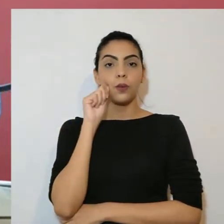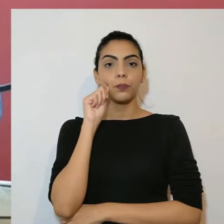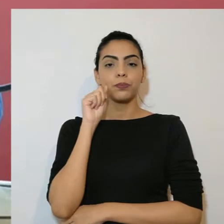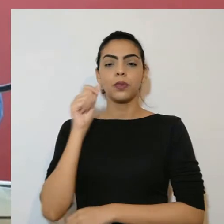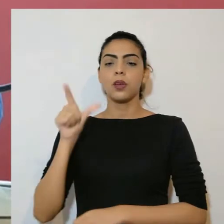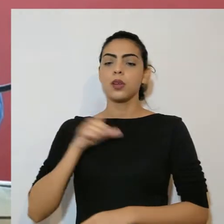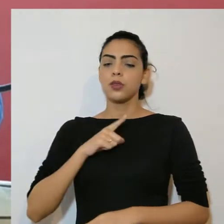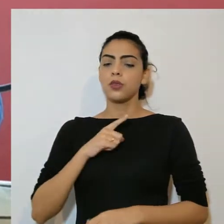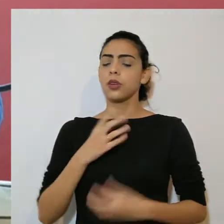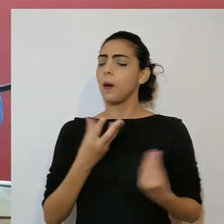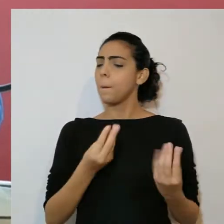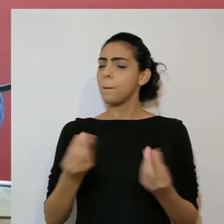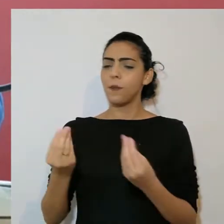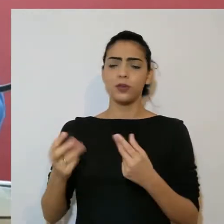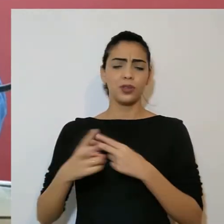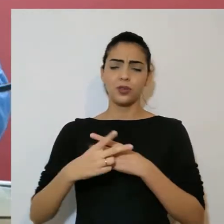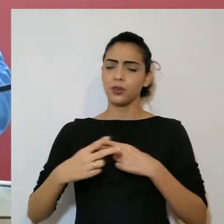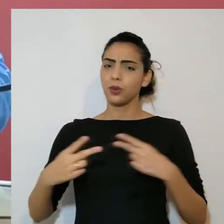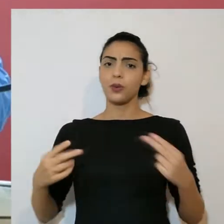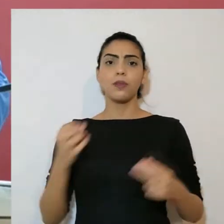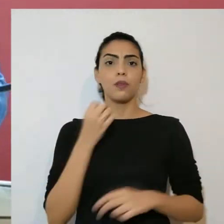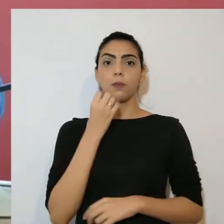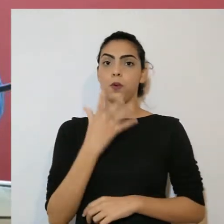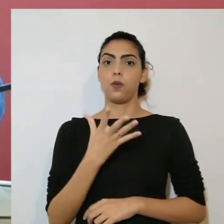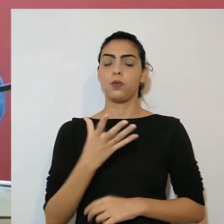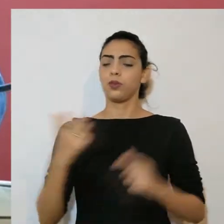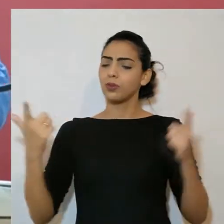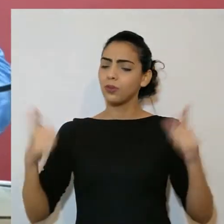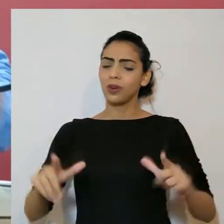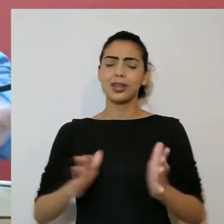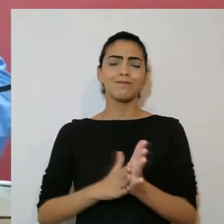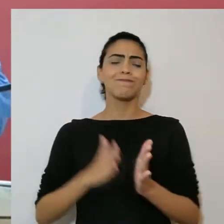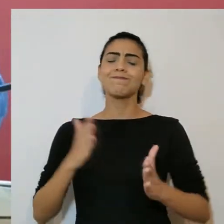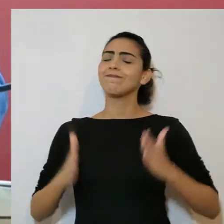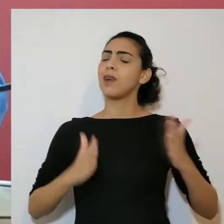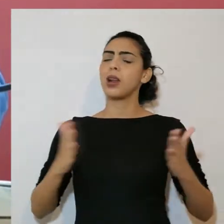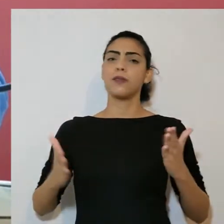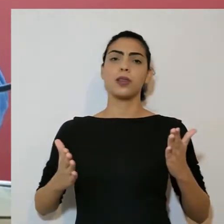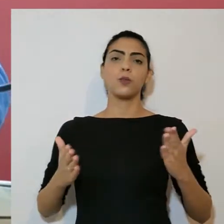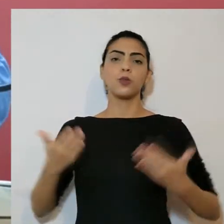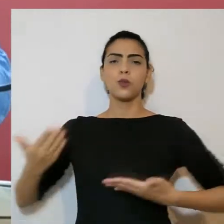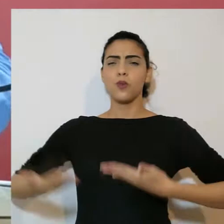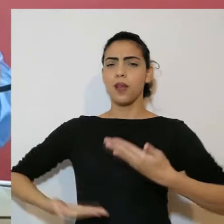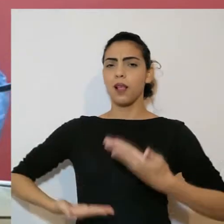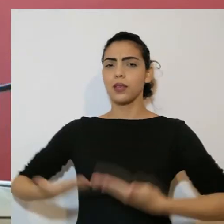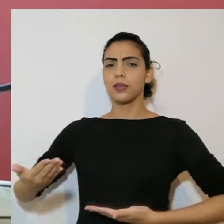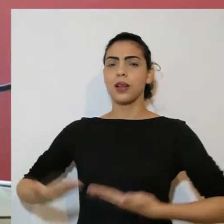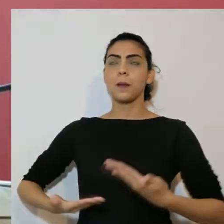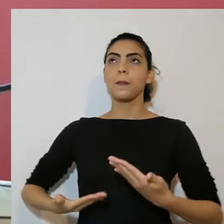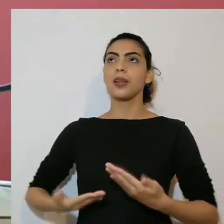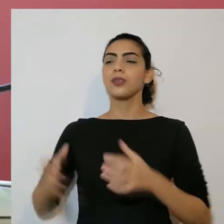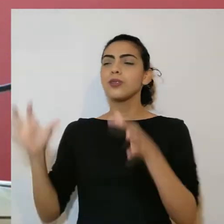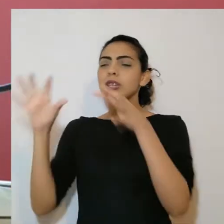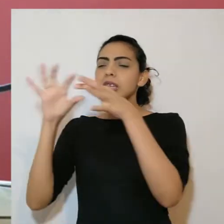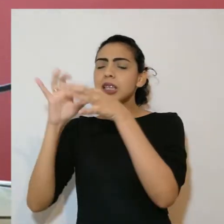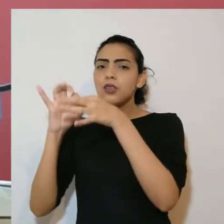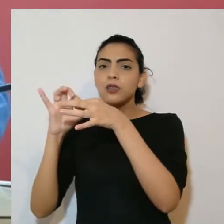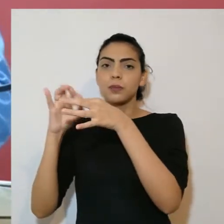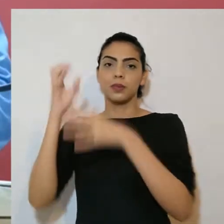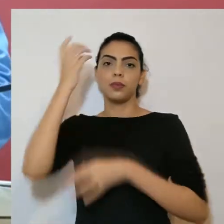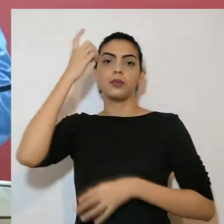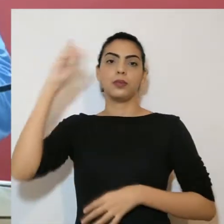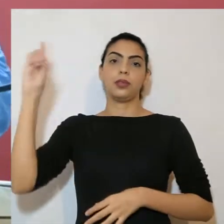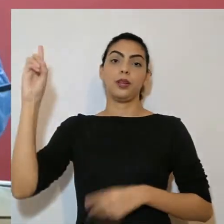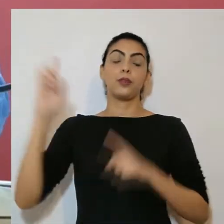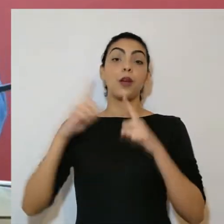os privilégios que ele tinha, com aquele lugar maravilhoso, um relacionamento íntimo com